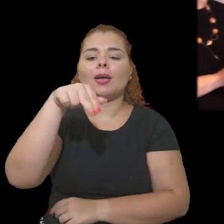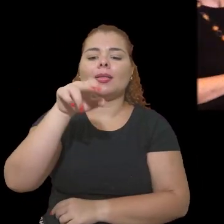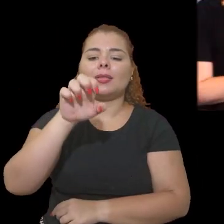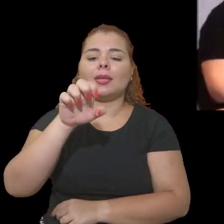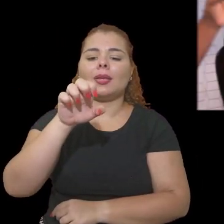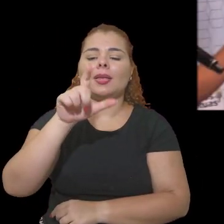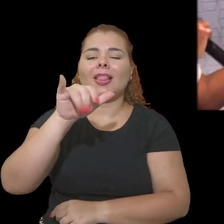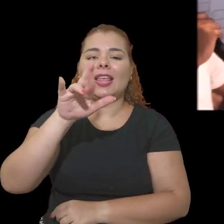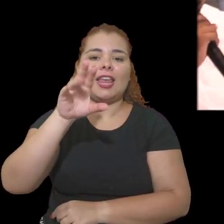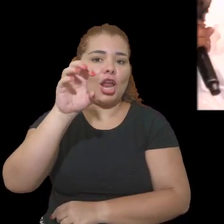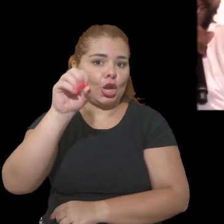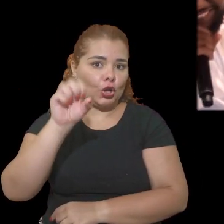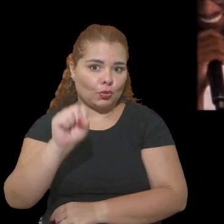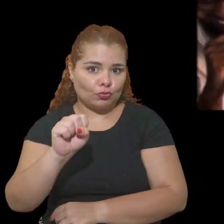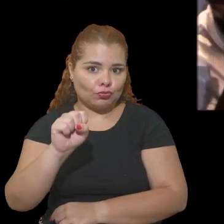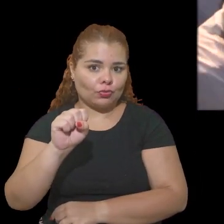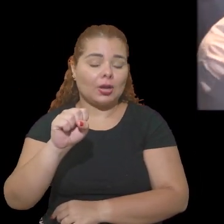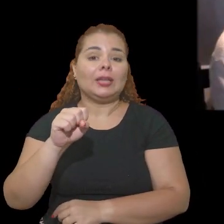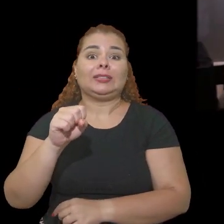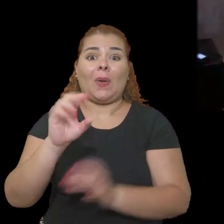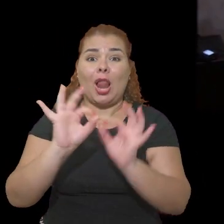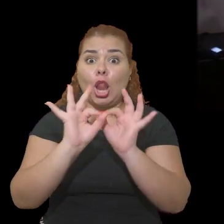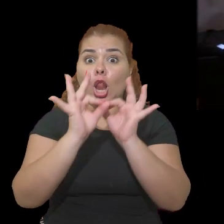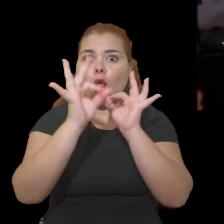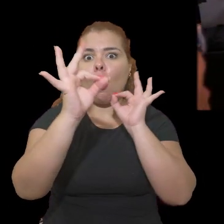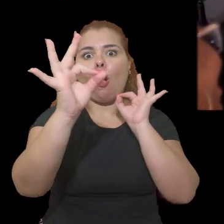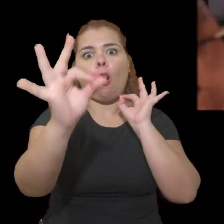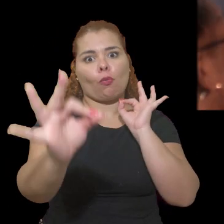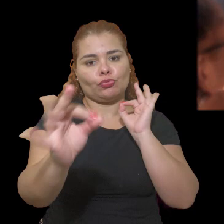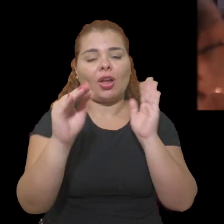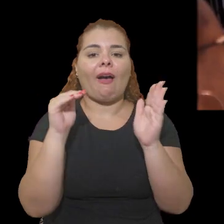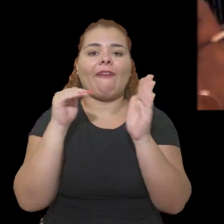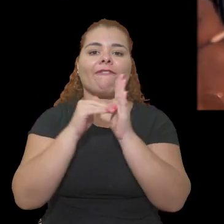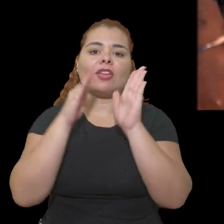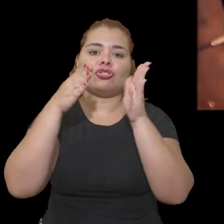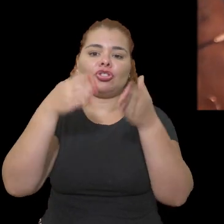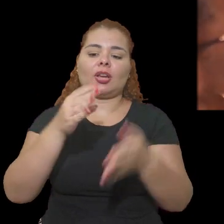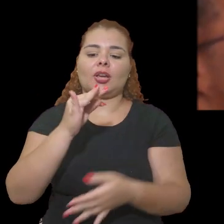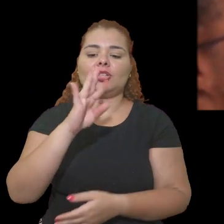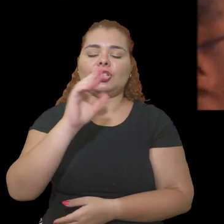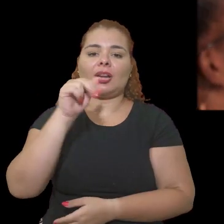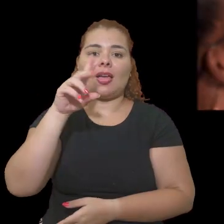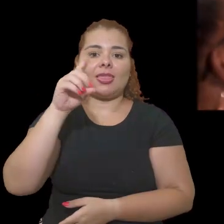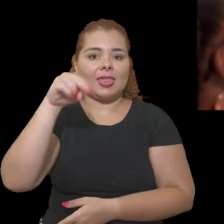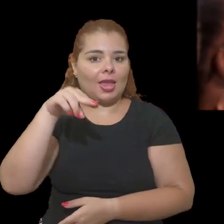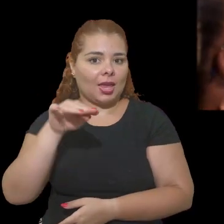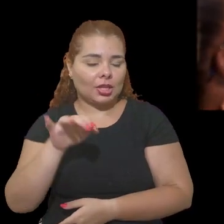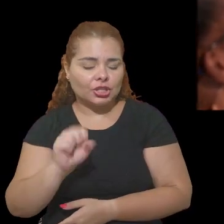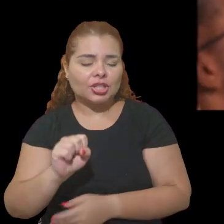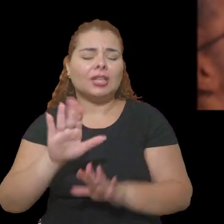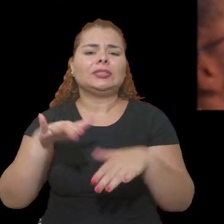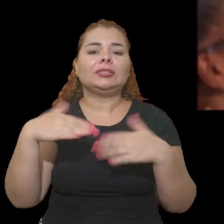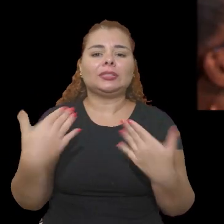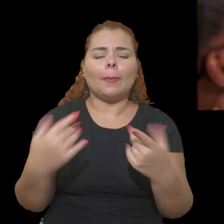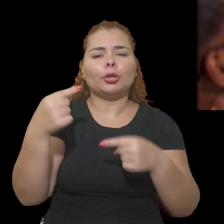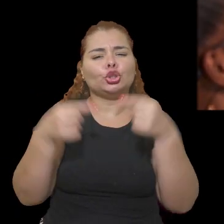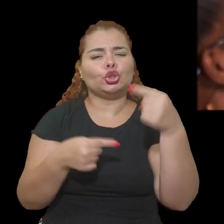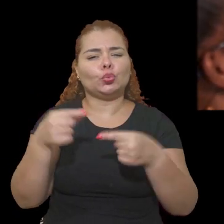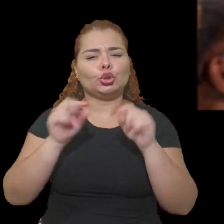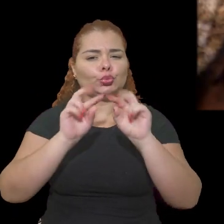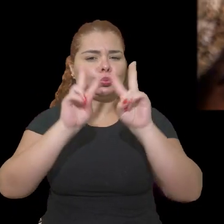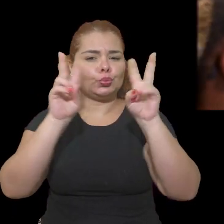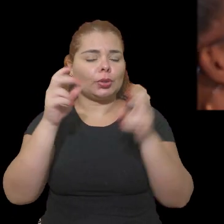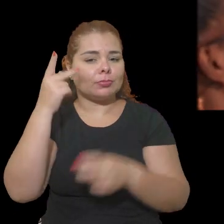mano, da Barragem para a cidade de Tiradentes, mano, tem um mundo, entendeu? Então, para discutir São Paulo, eu me